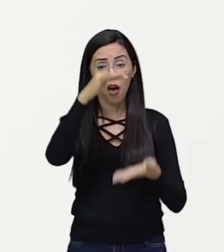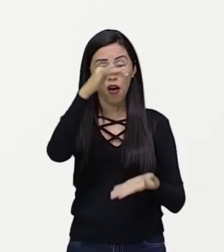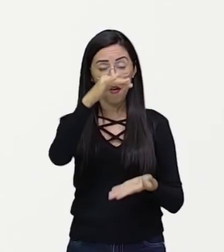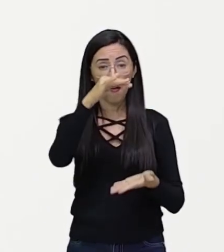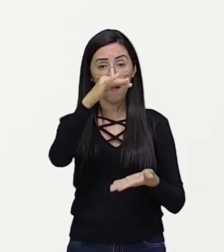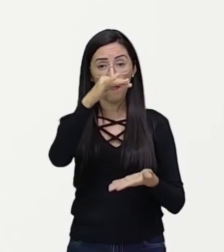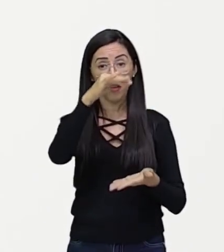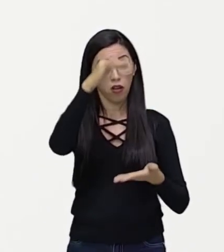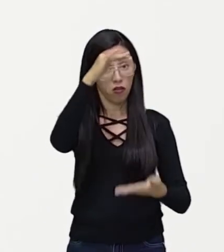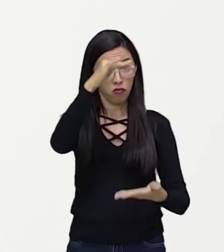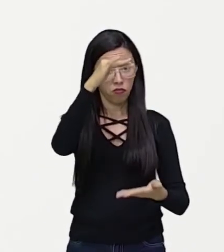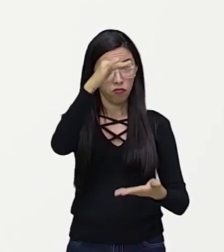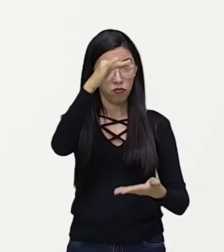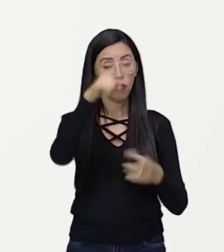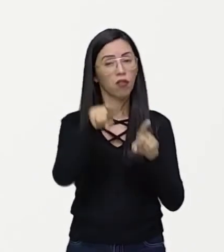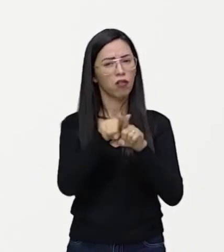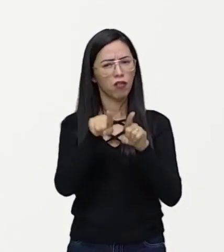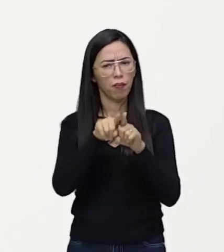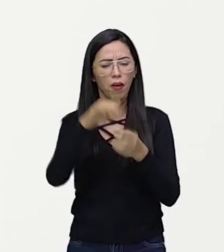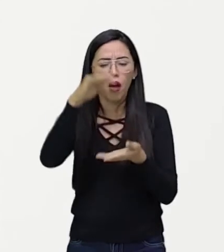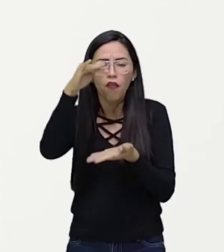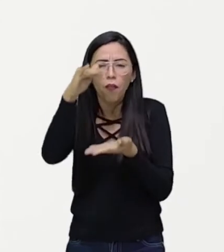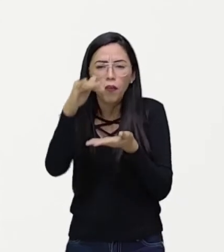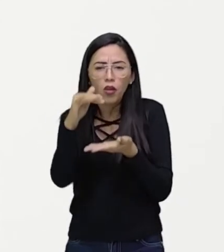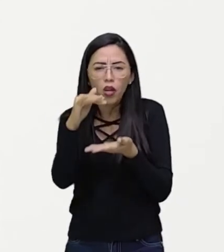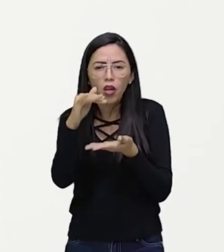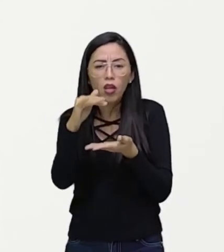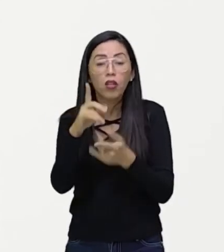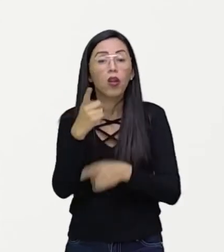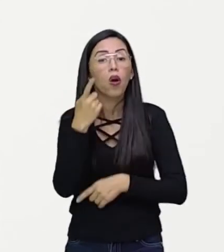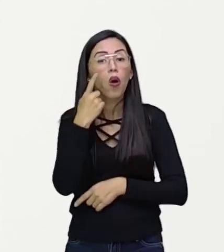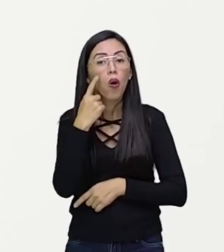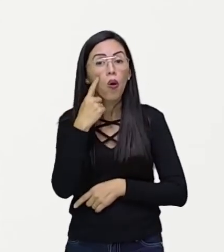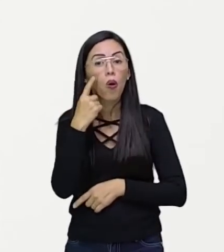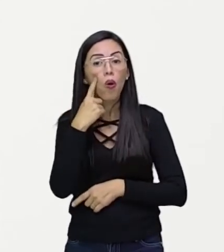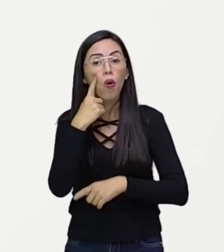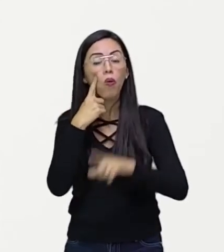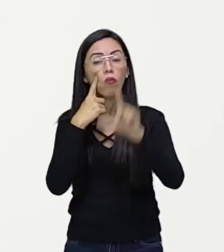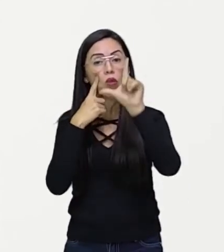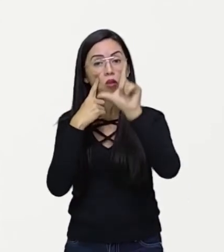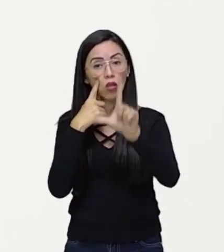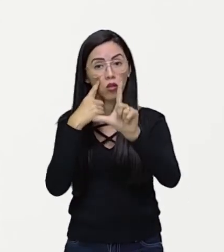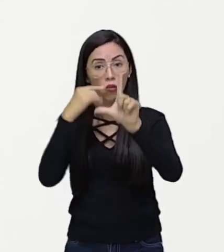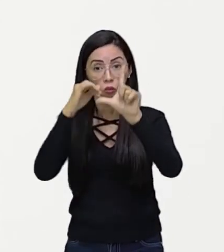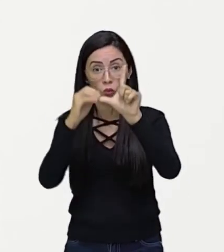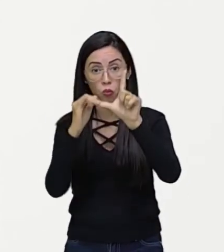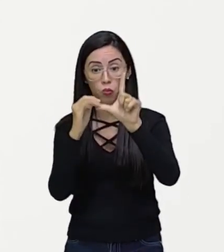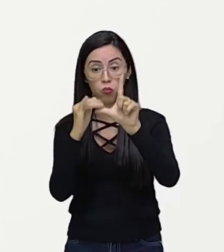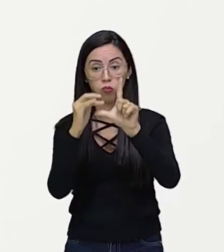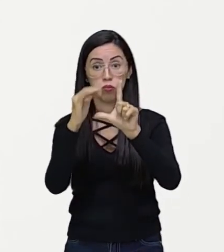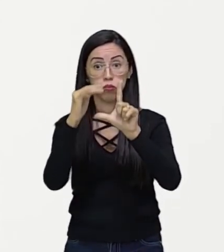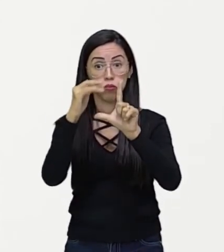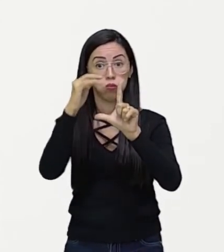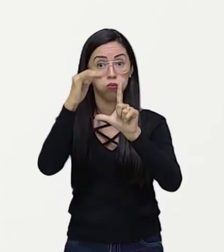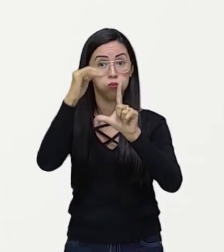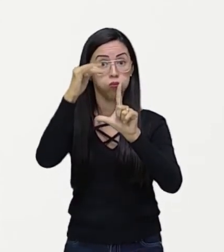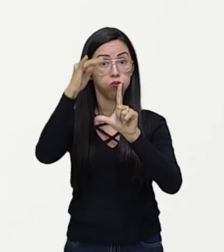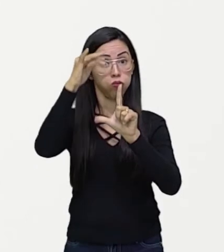garrafas pequenas. Os múltiplos são unidades maiores que o litro.